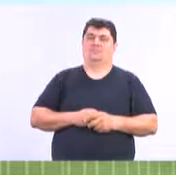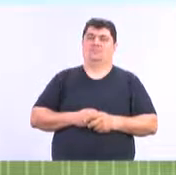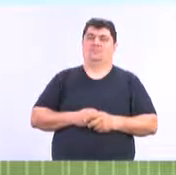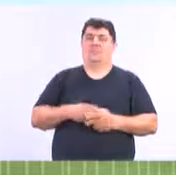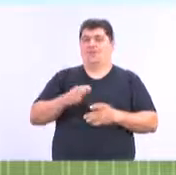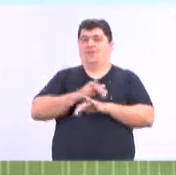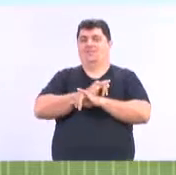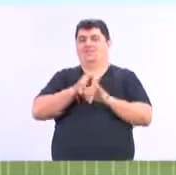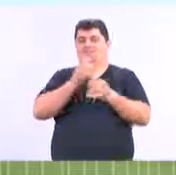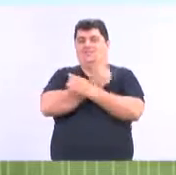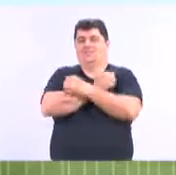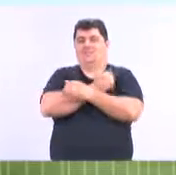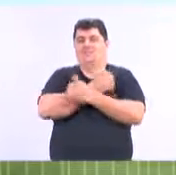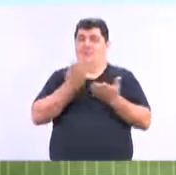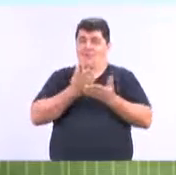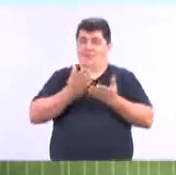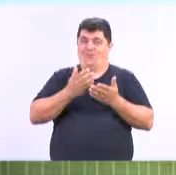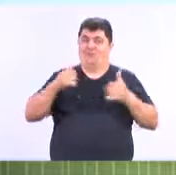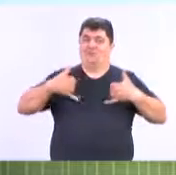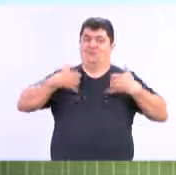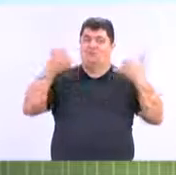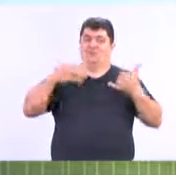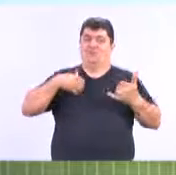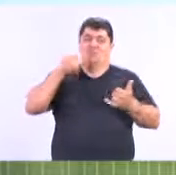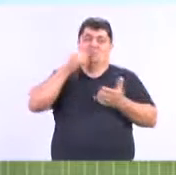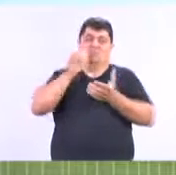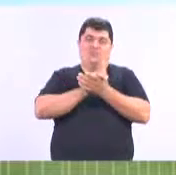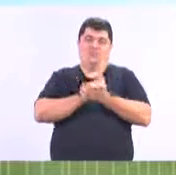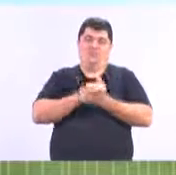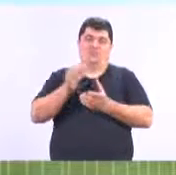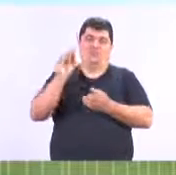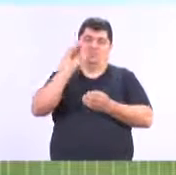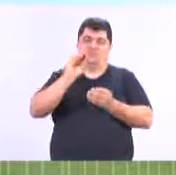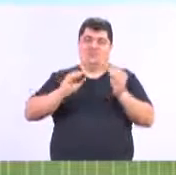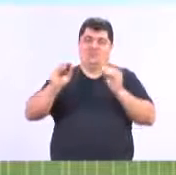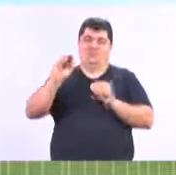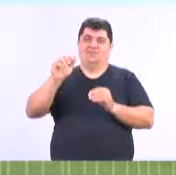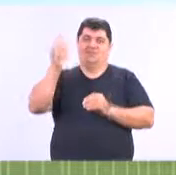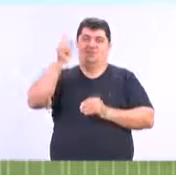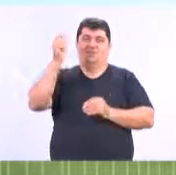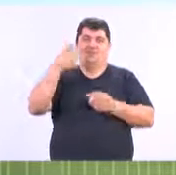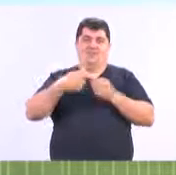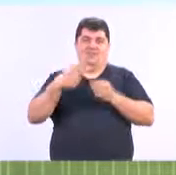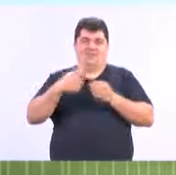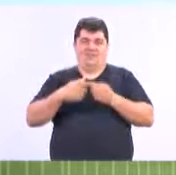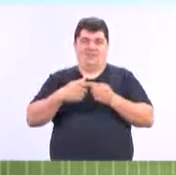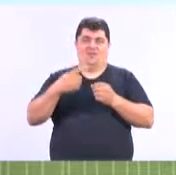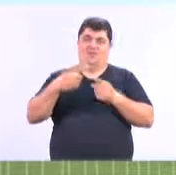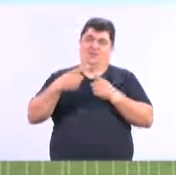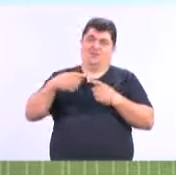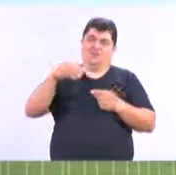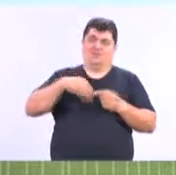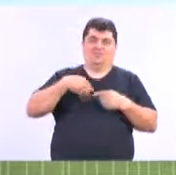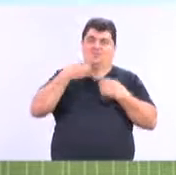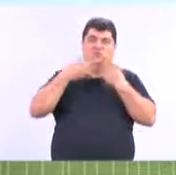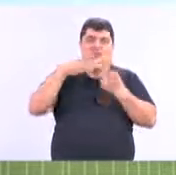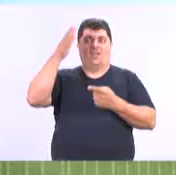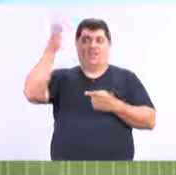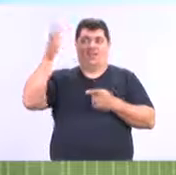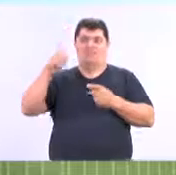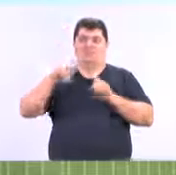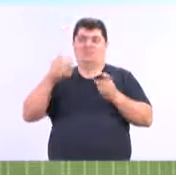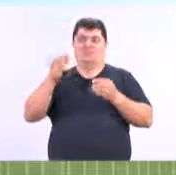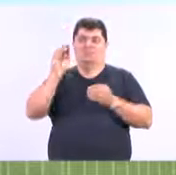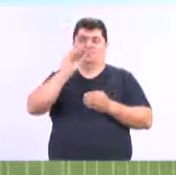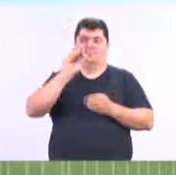beijo, hoje é aniversário da minha esposa, um beijo para você, Sônia, em Ariquemes. Hoje eu não pude estar aí, porque eu estou aqui dando aula em Porto Velho, mas um